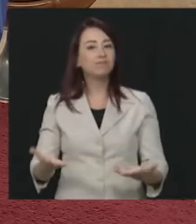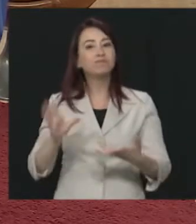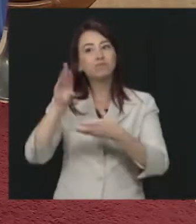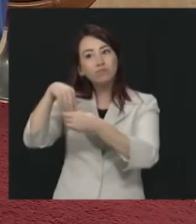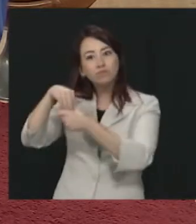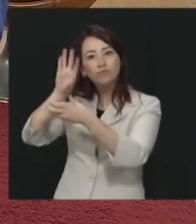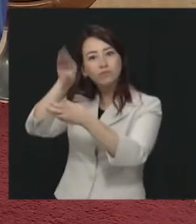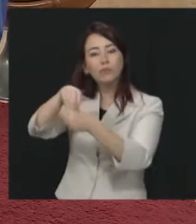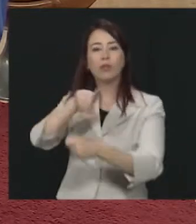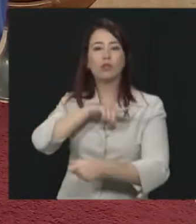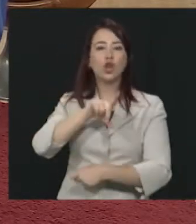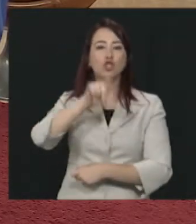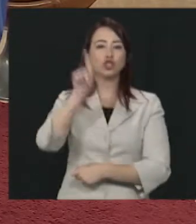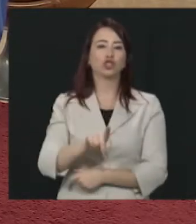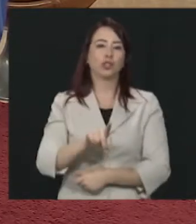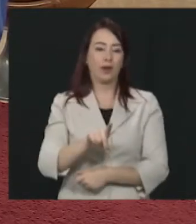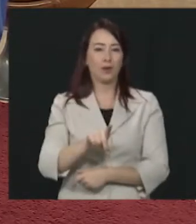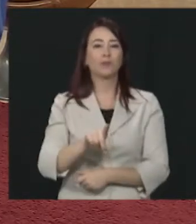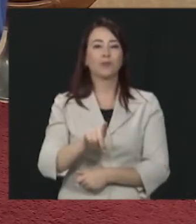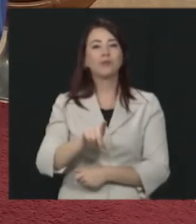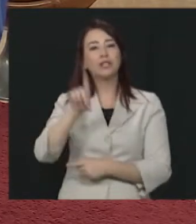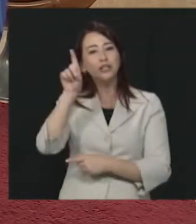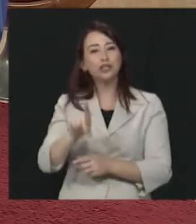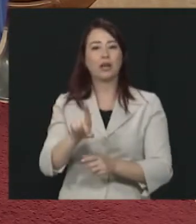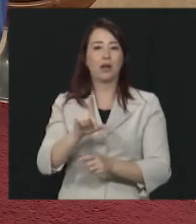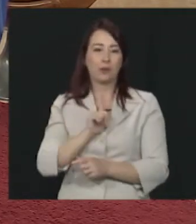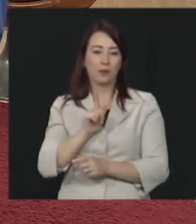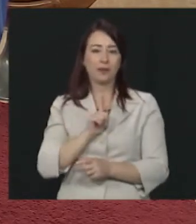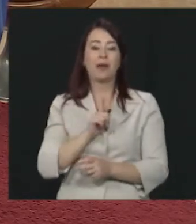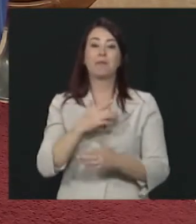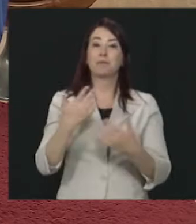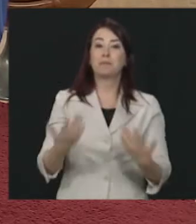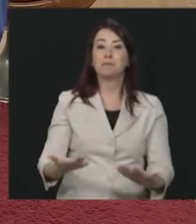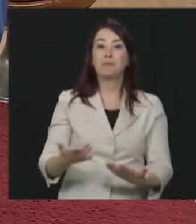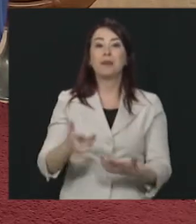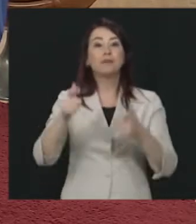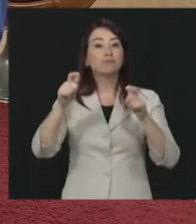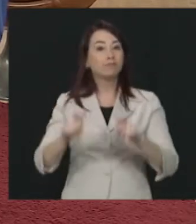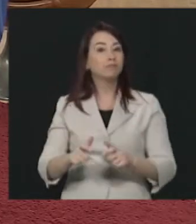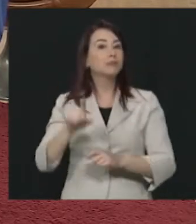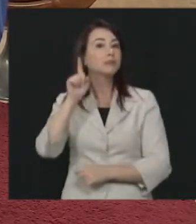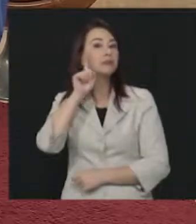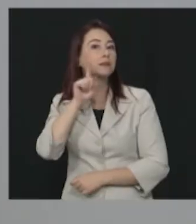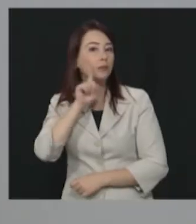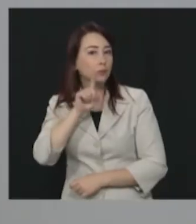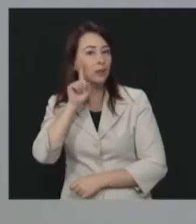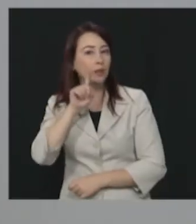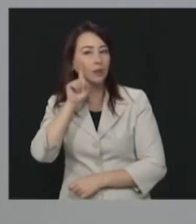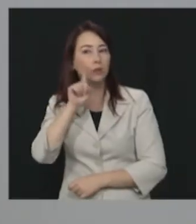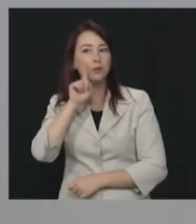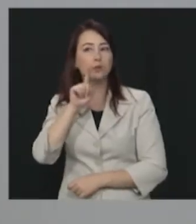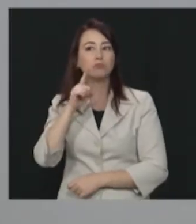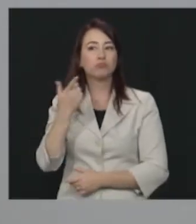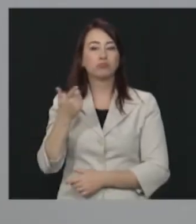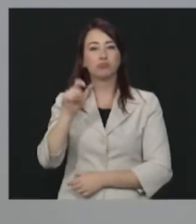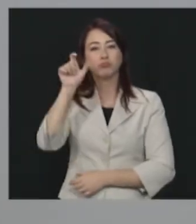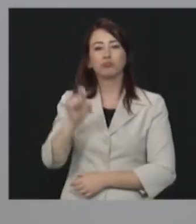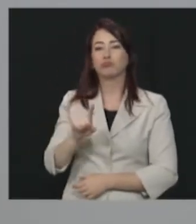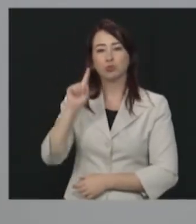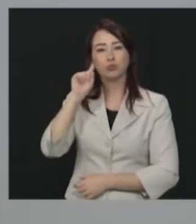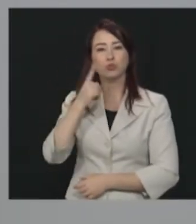Buscam garantir o direito por linguístico. Lei. Exatamente. Nos Estados Unidos, se um surdo americano ele